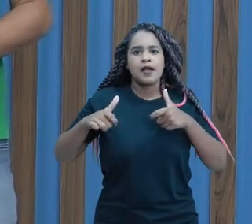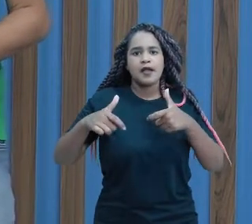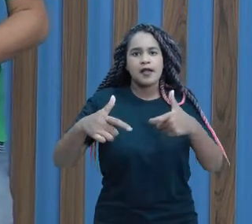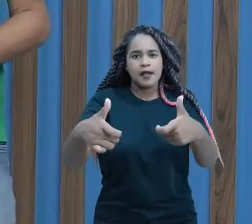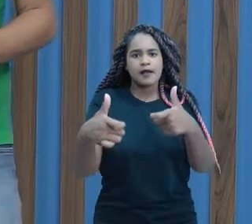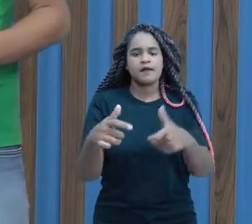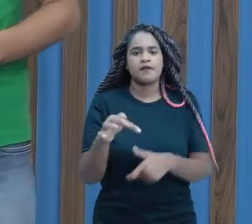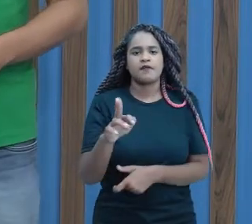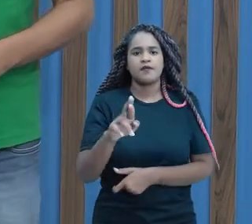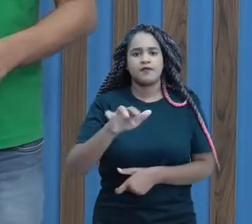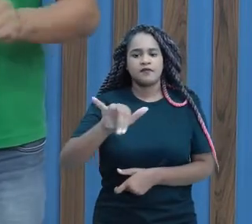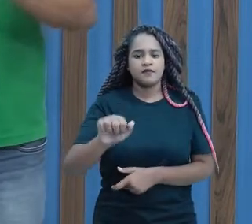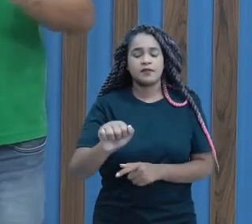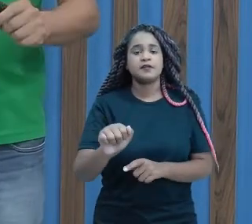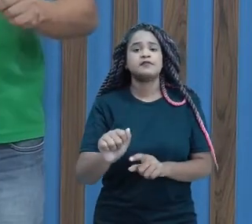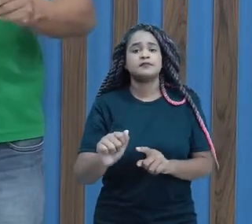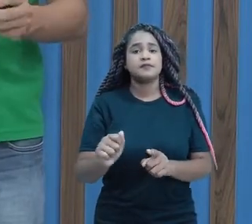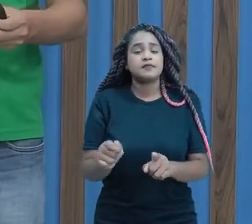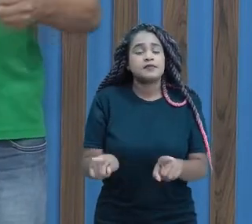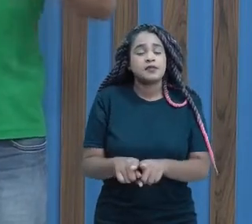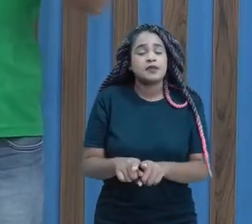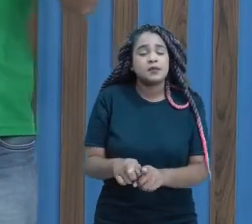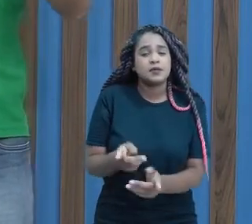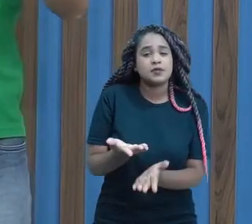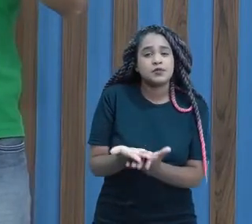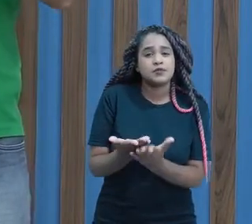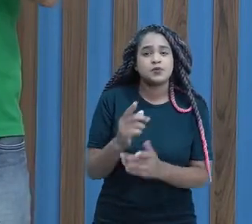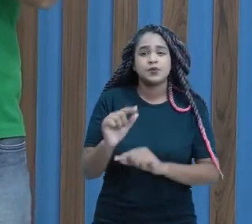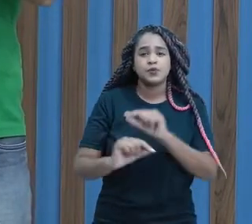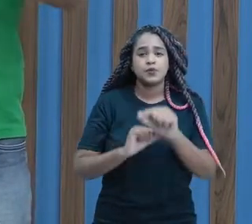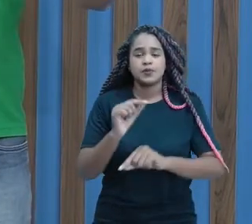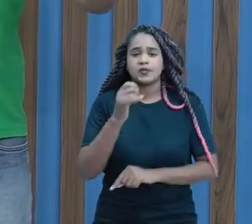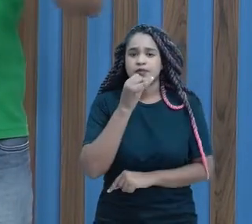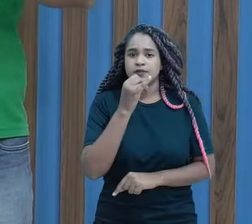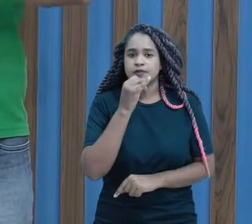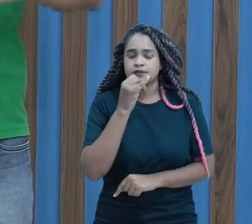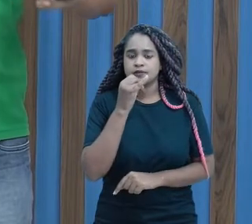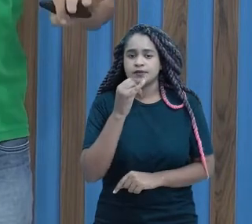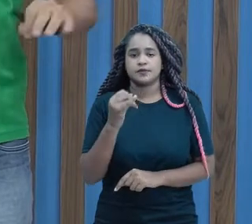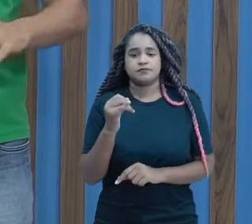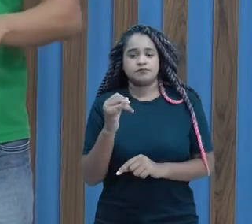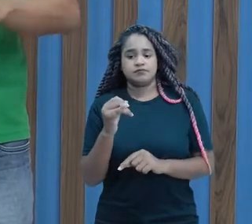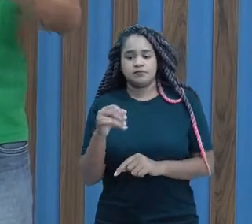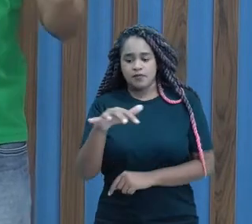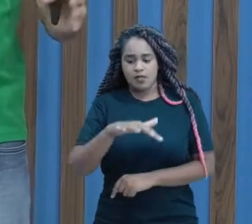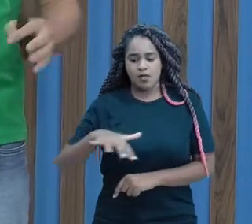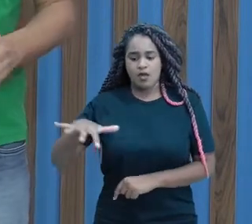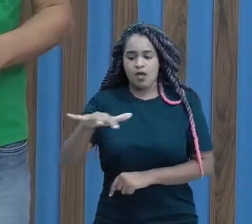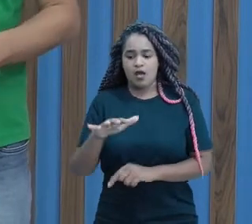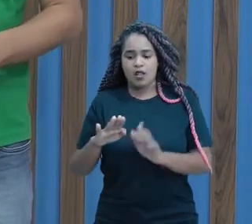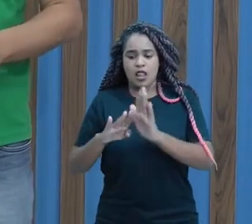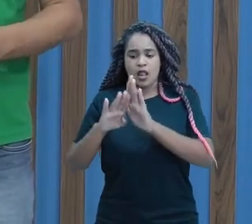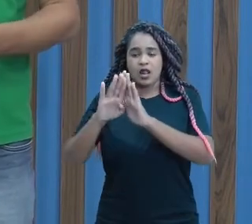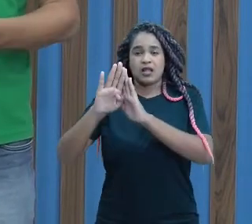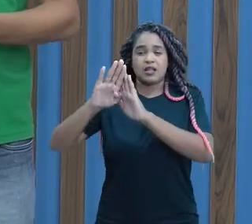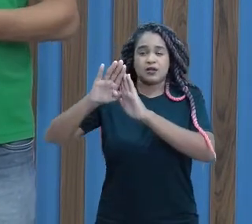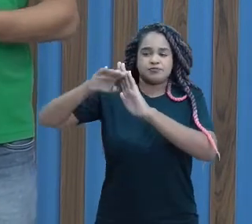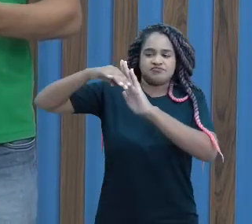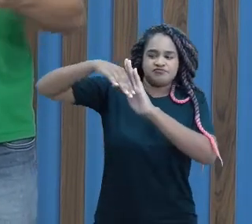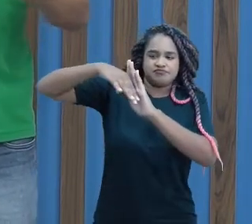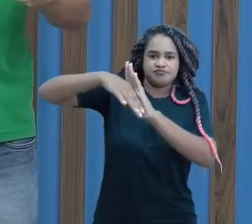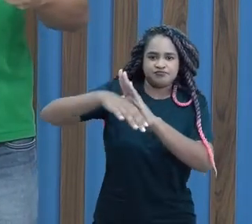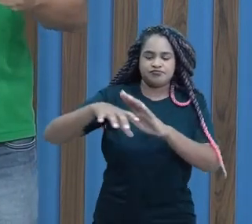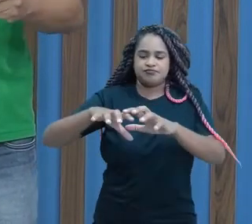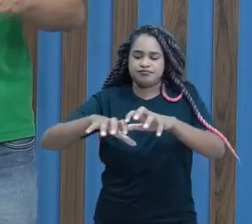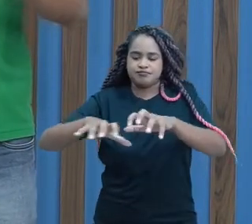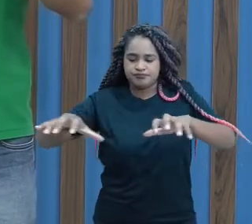o colapso. Quando a gente diz esfacelamento, é quando você tem algo inteiro que vai se separando, se quebrando. Podemos dizer isso. Então, como